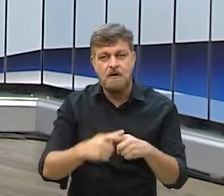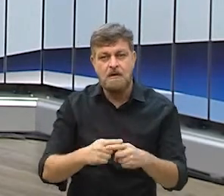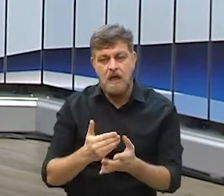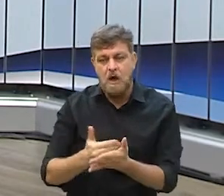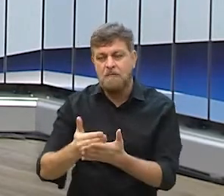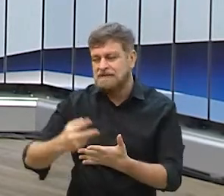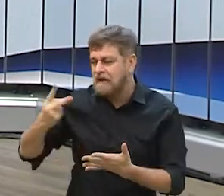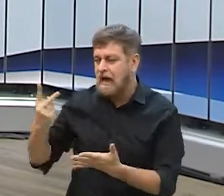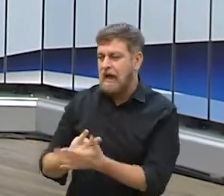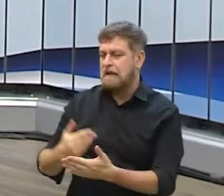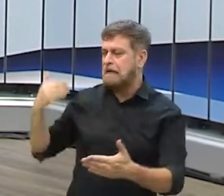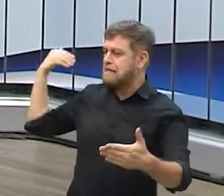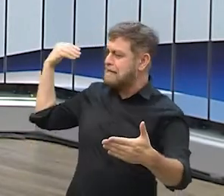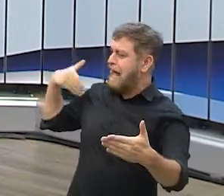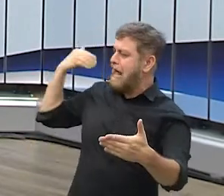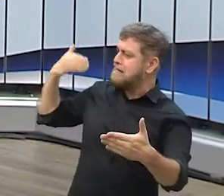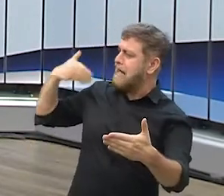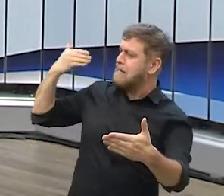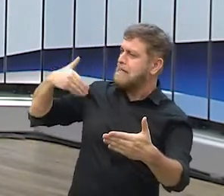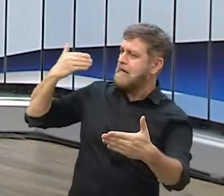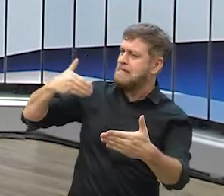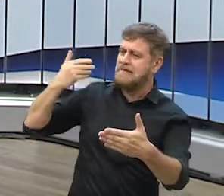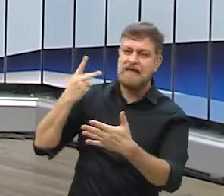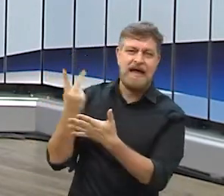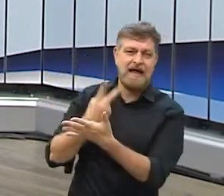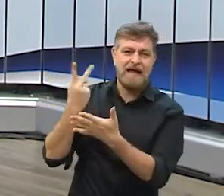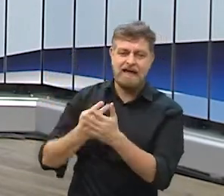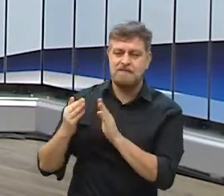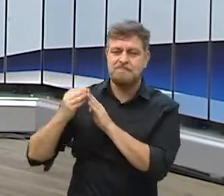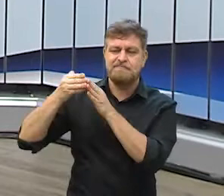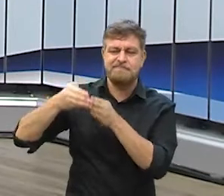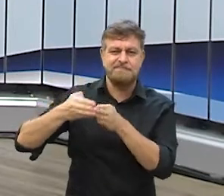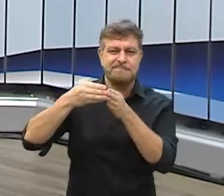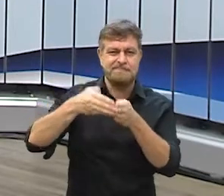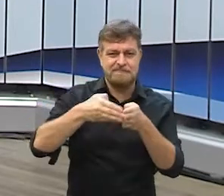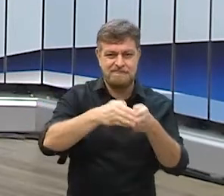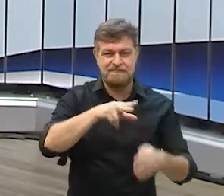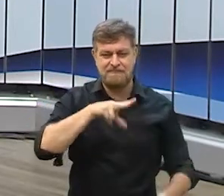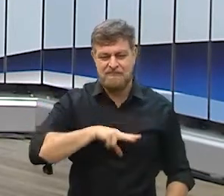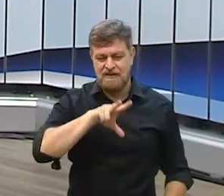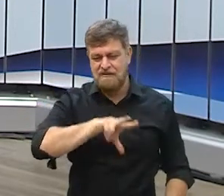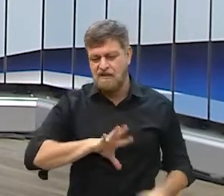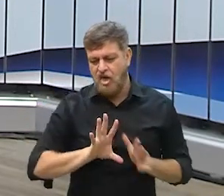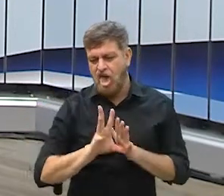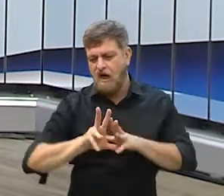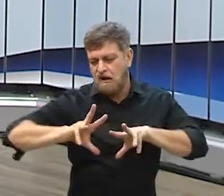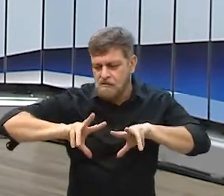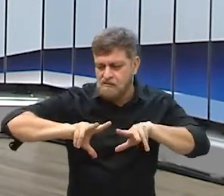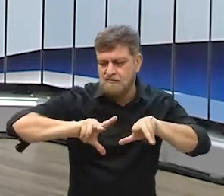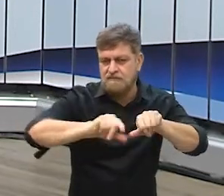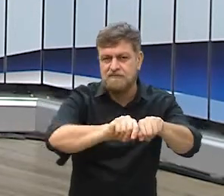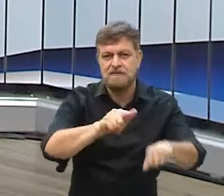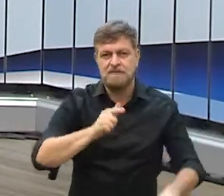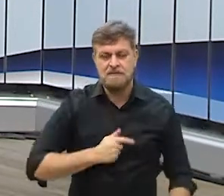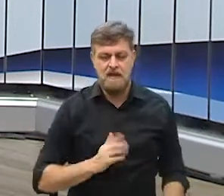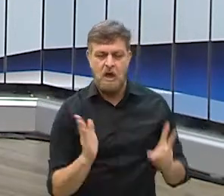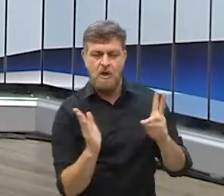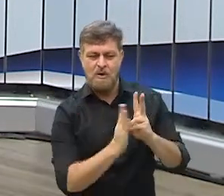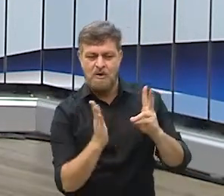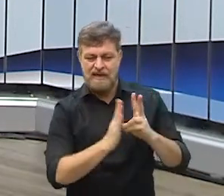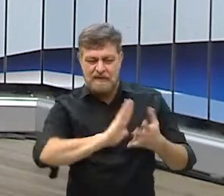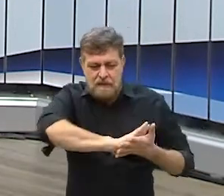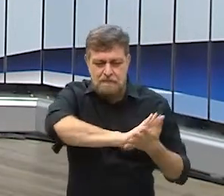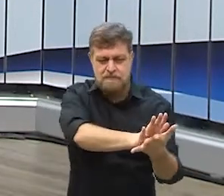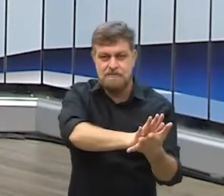começou errado. Desde o começo, com a chegada dos portugueses, saques, a relação com os índios, enfim,